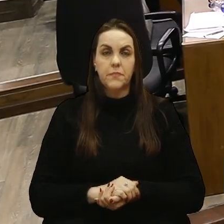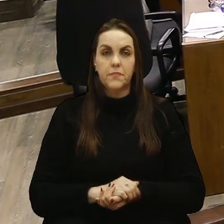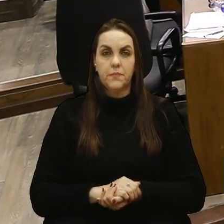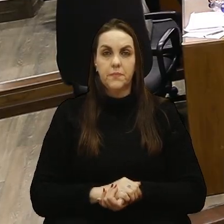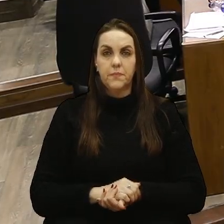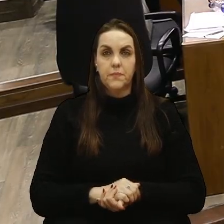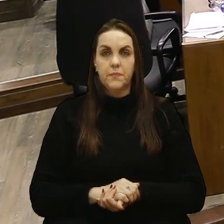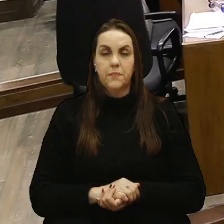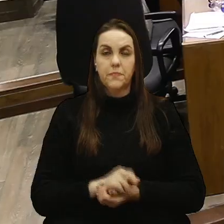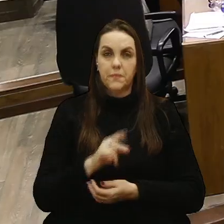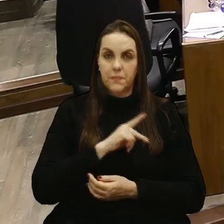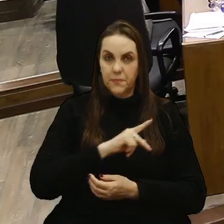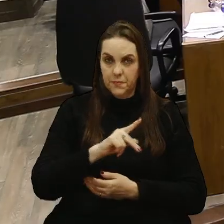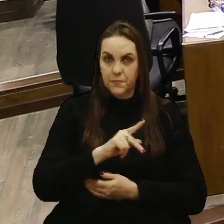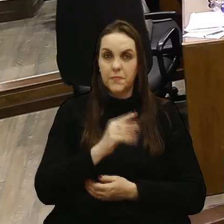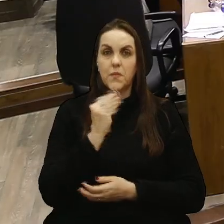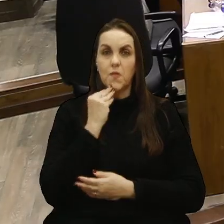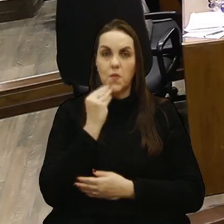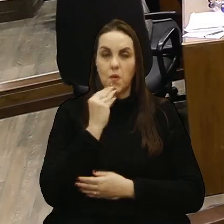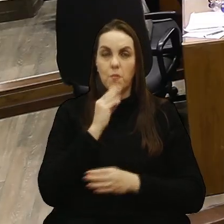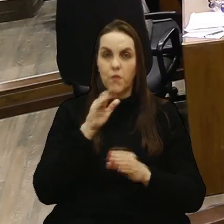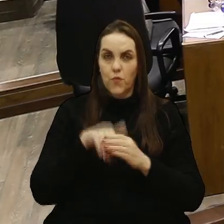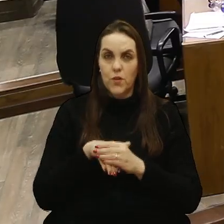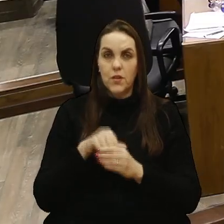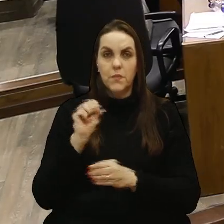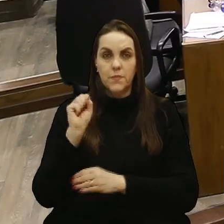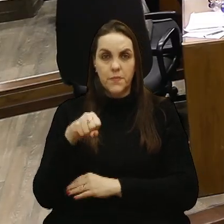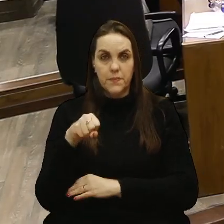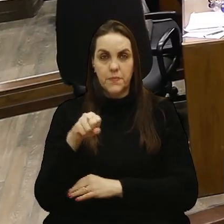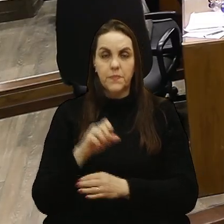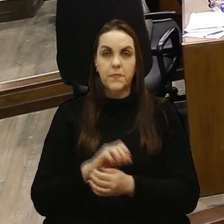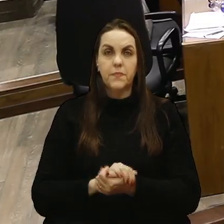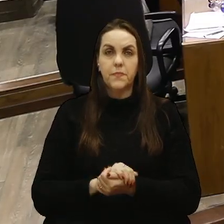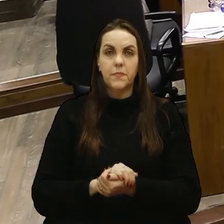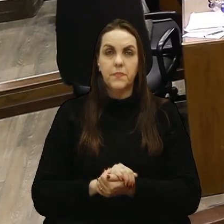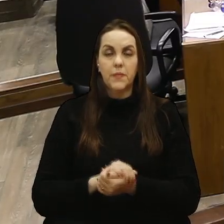Senhor presidente, obviamente votaremos sim. Mas eu